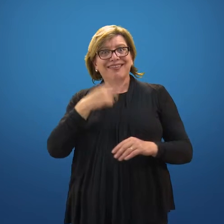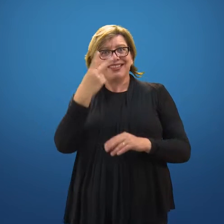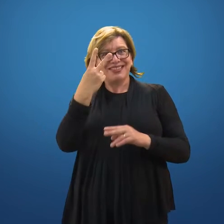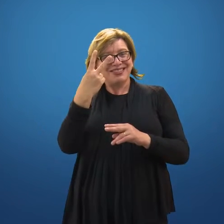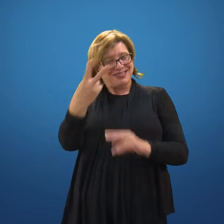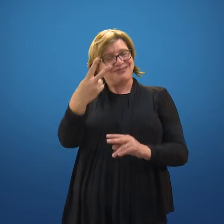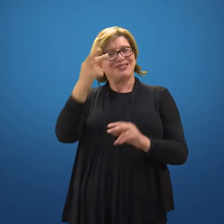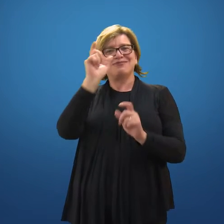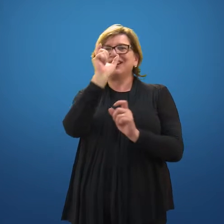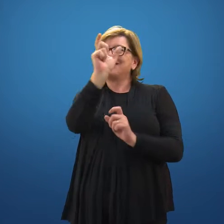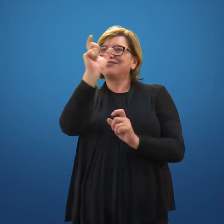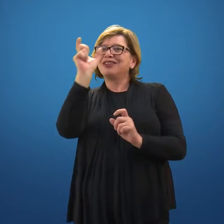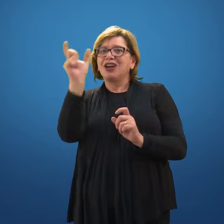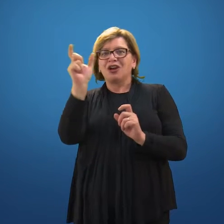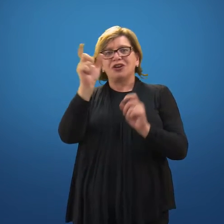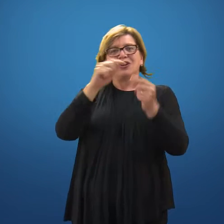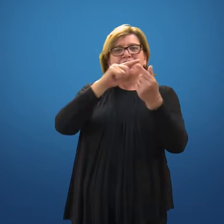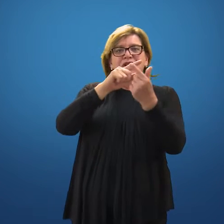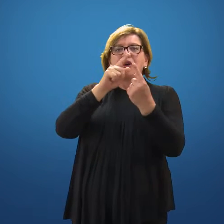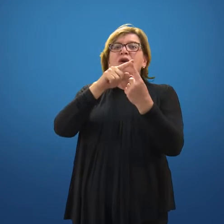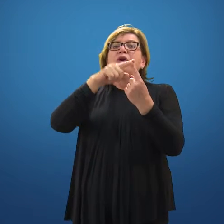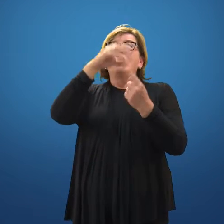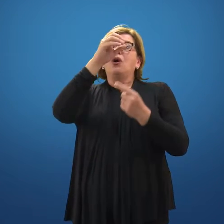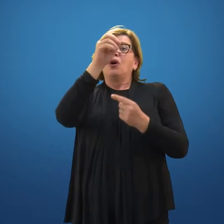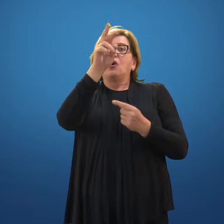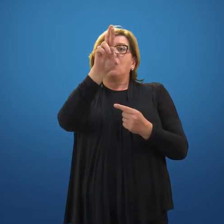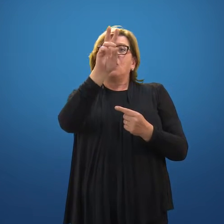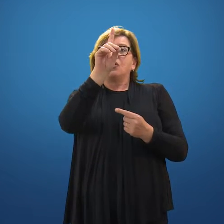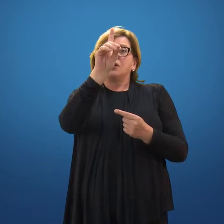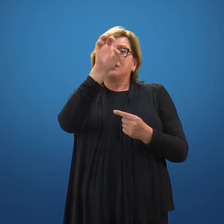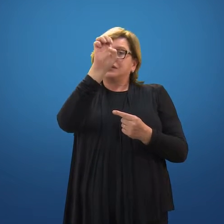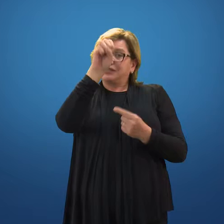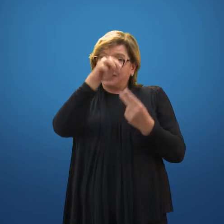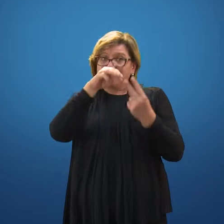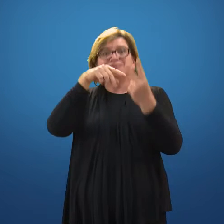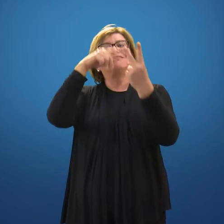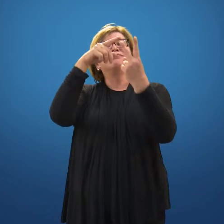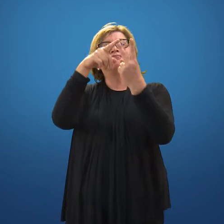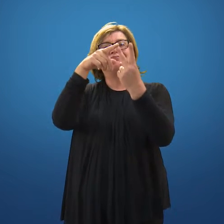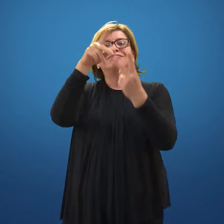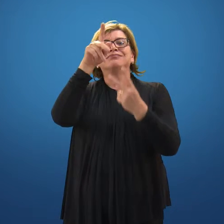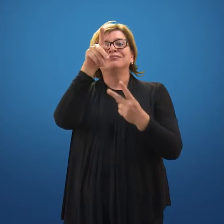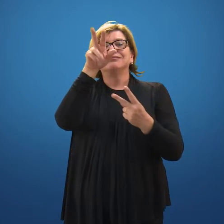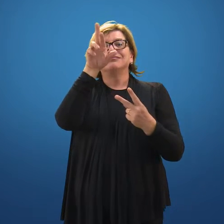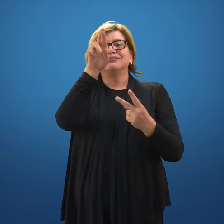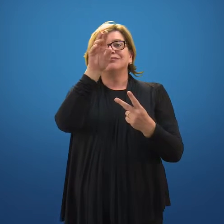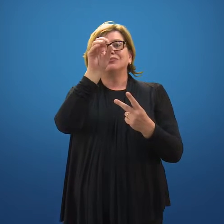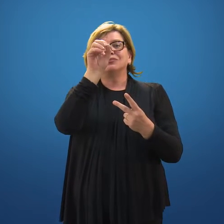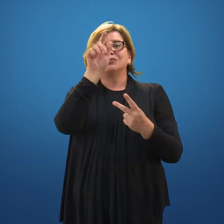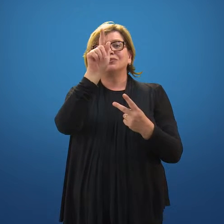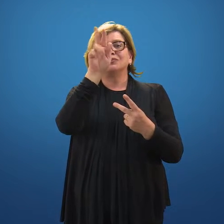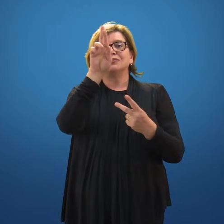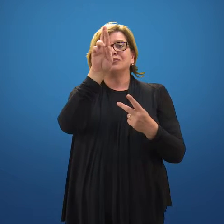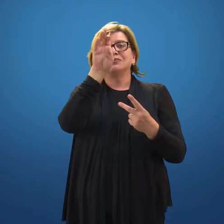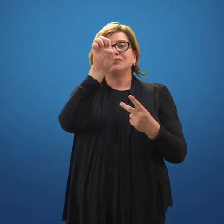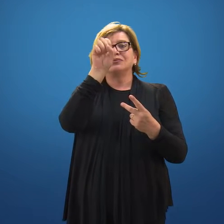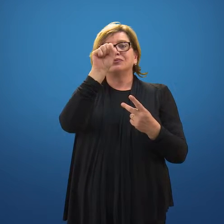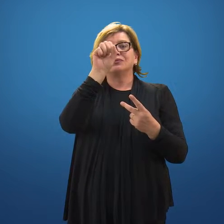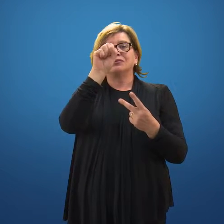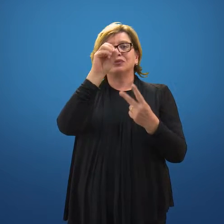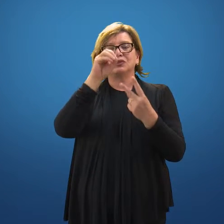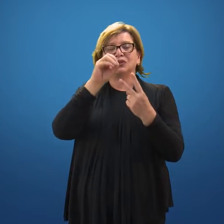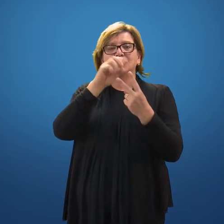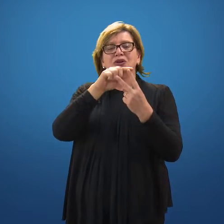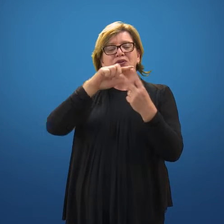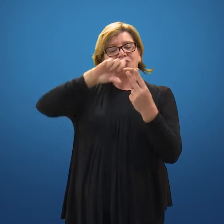principais que condizem aí com a teoria de Comte, que é ordem e progresso. A ordem e o progresso